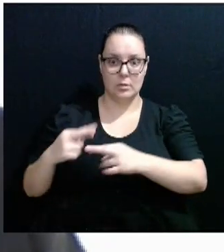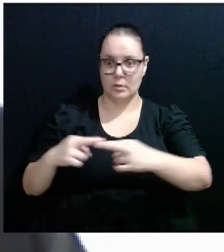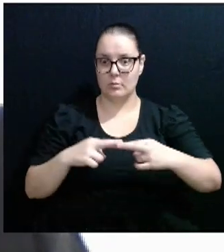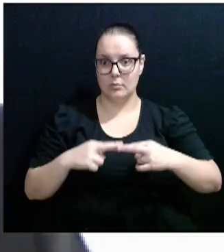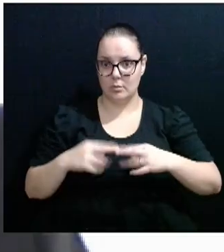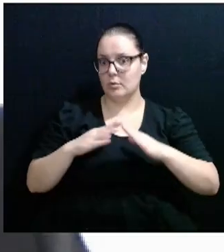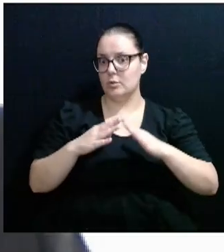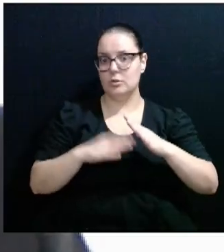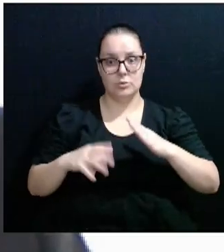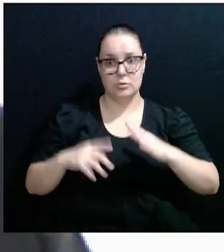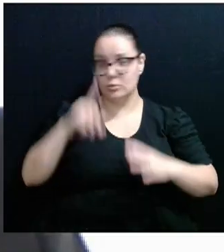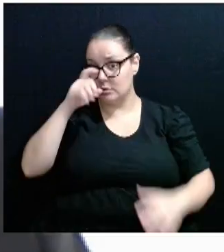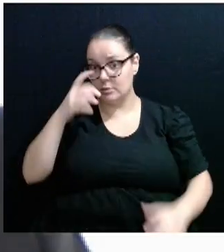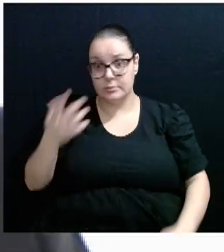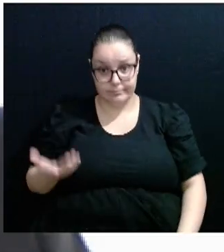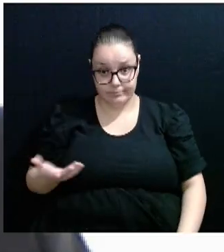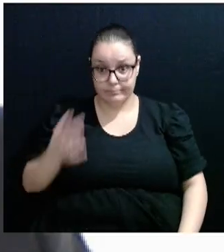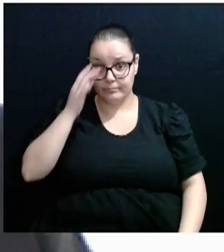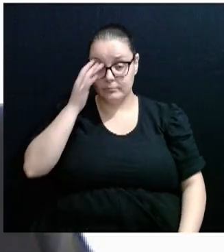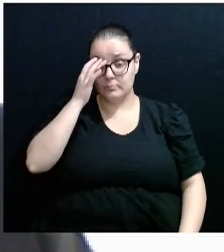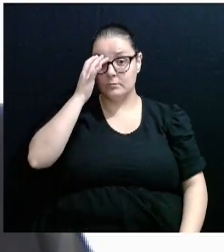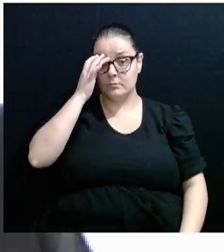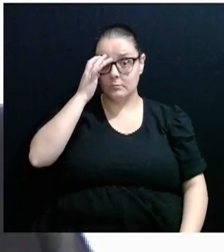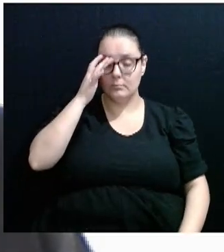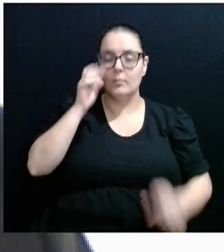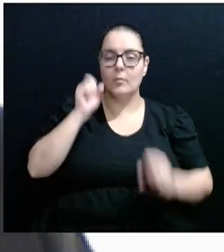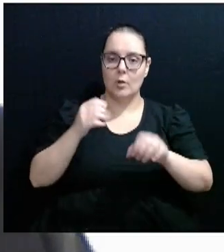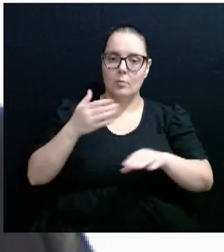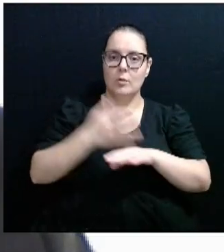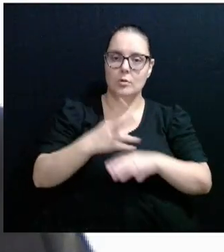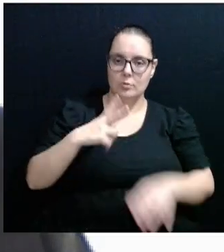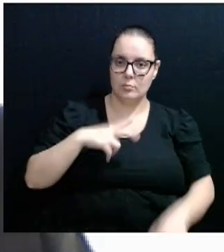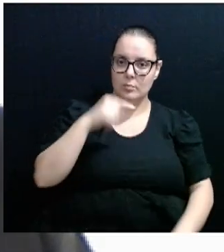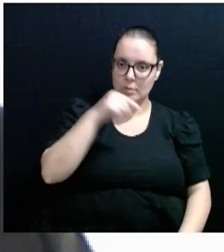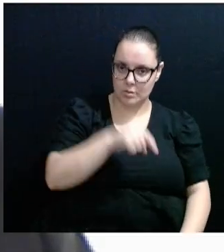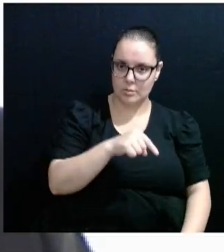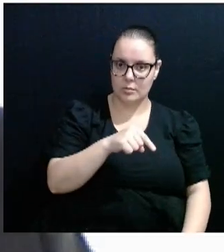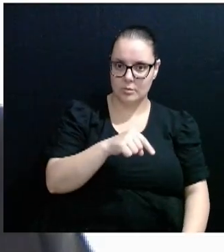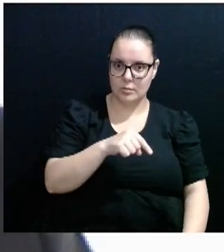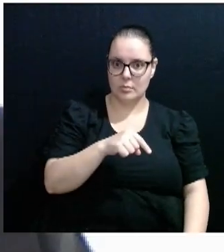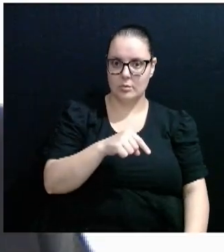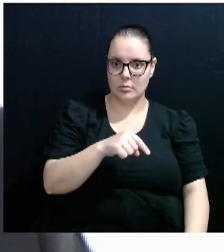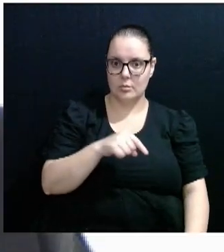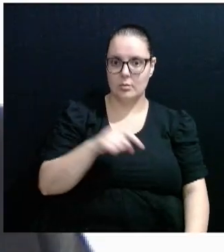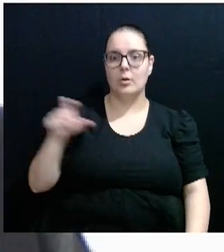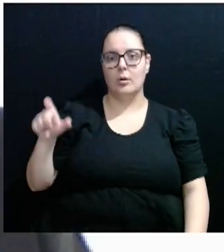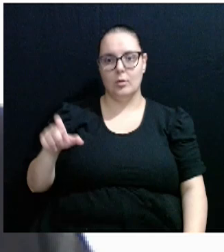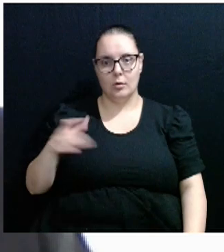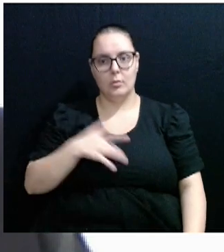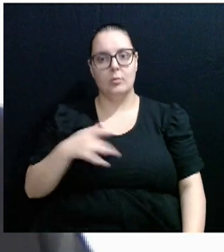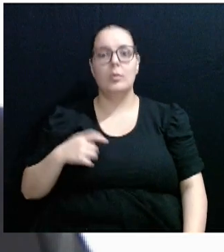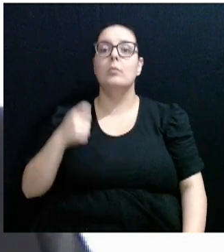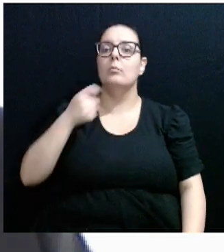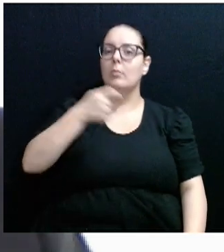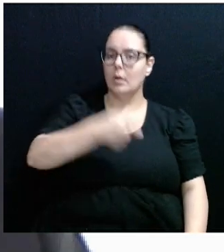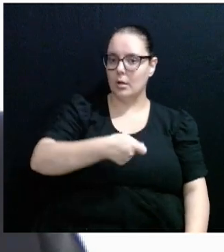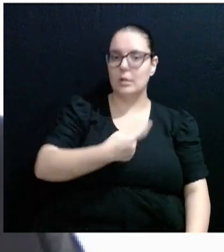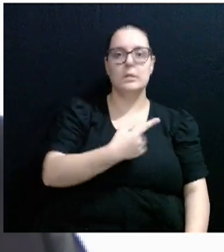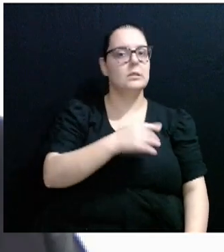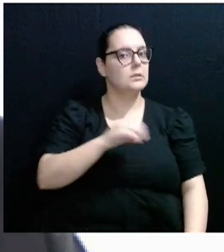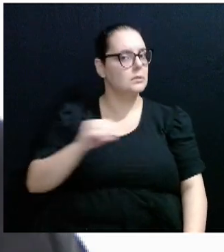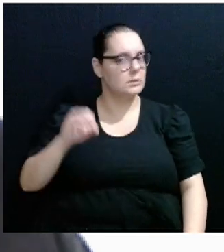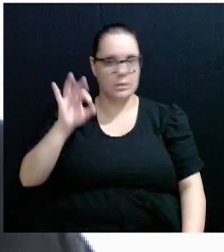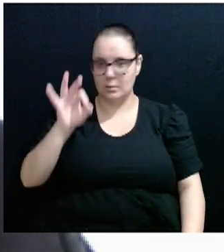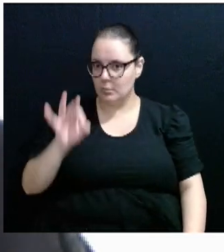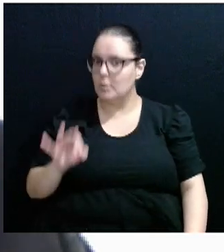hospitais, você pode ir num particular e o plano de saúde vai ter que te cobrir 100%, integralmente, essa